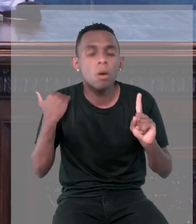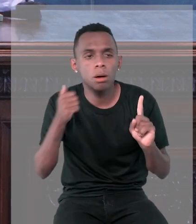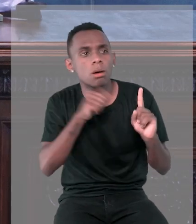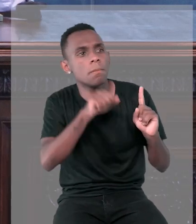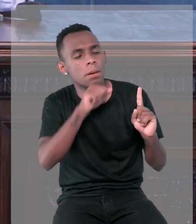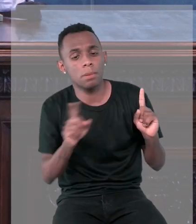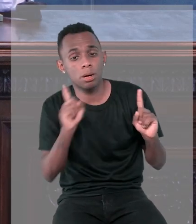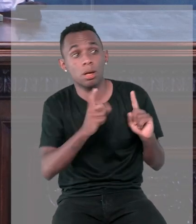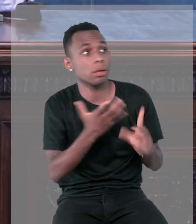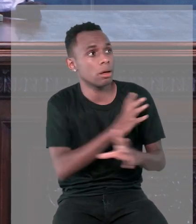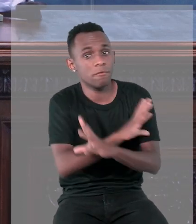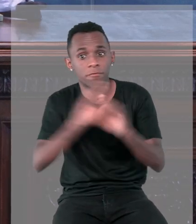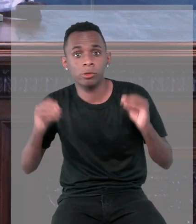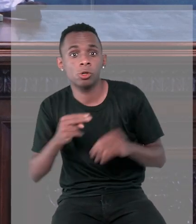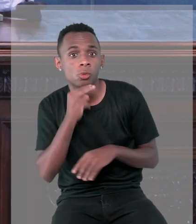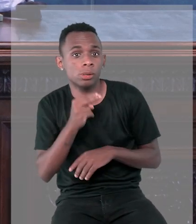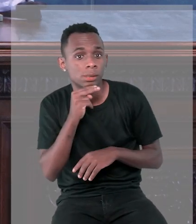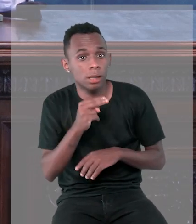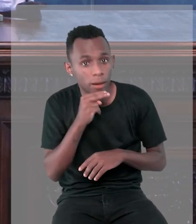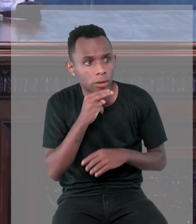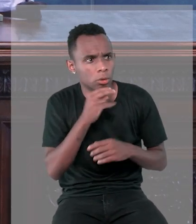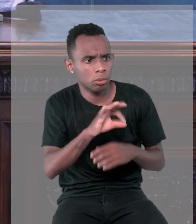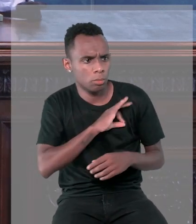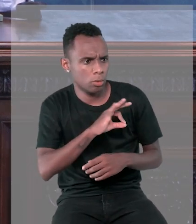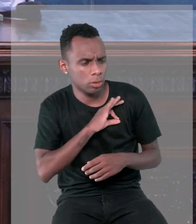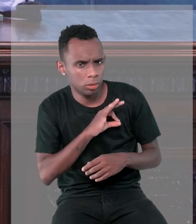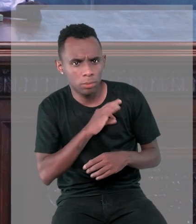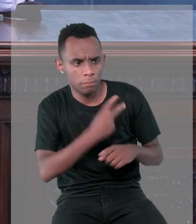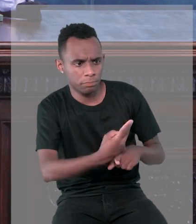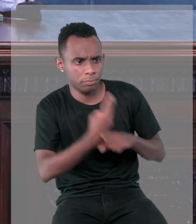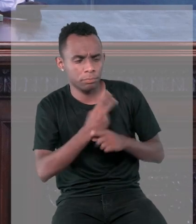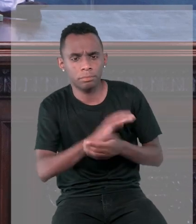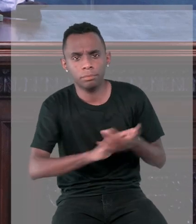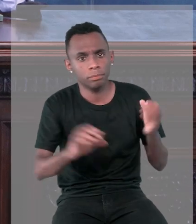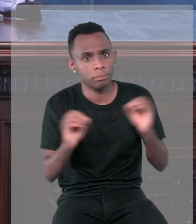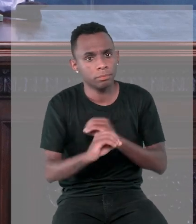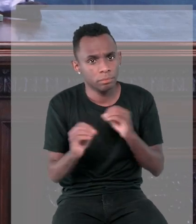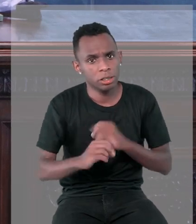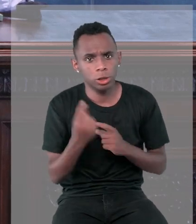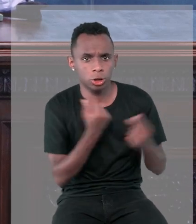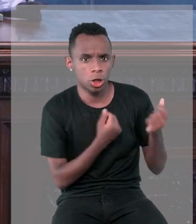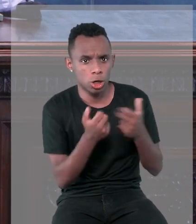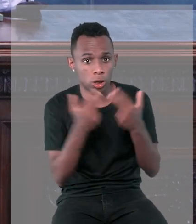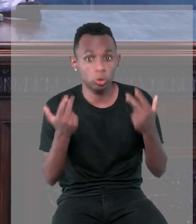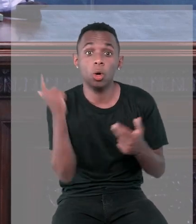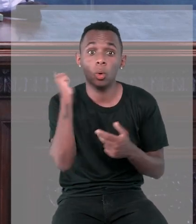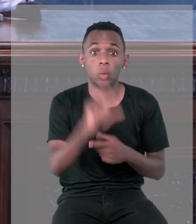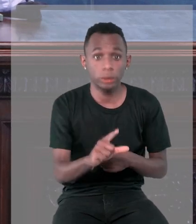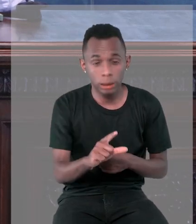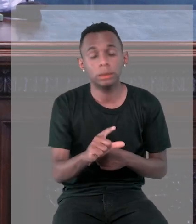mãe quer fugir com o neto, né, para a polícia não ir atrás dos bens que ele deixou, dinheiro e tal, ela